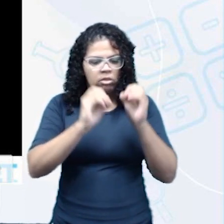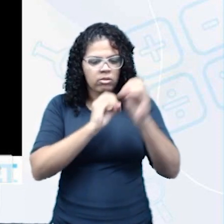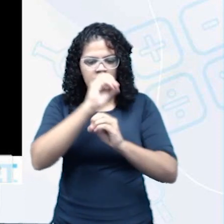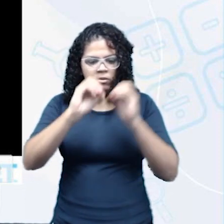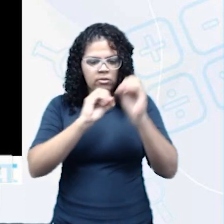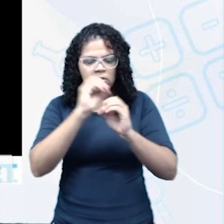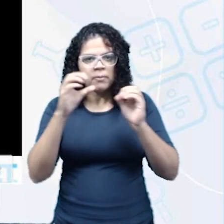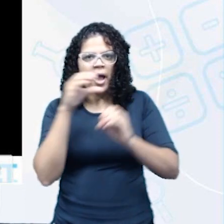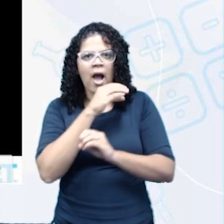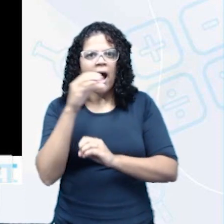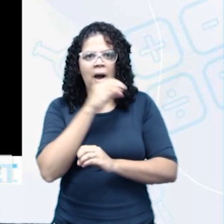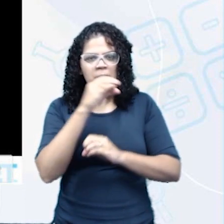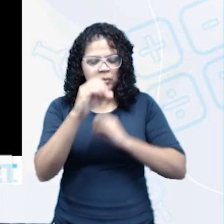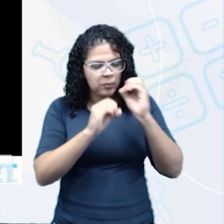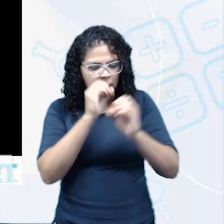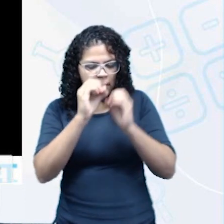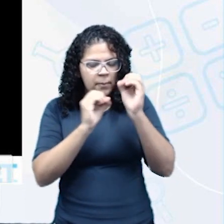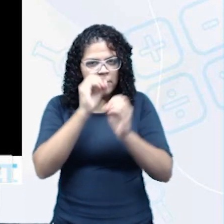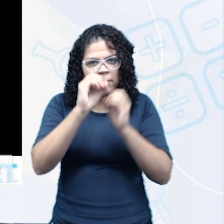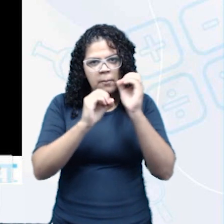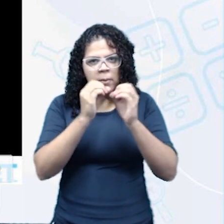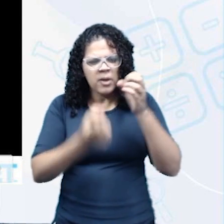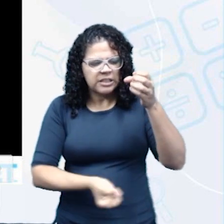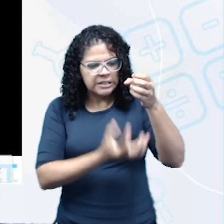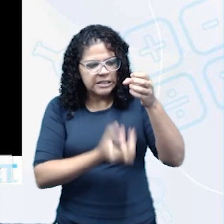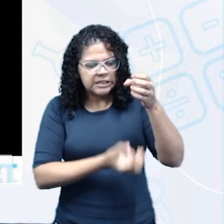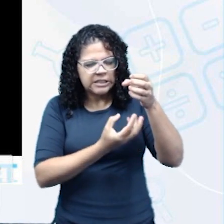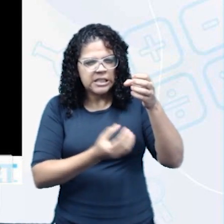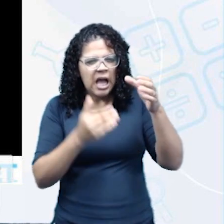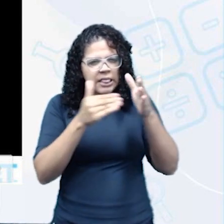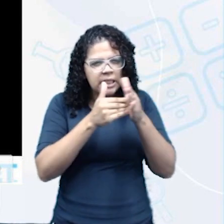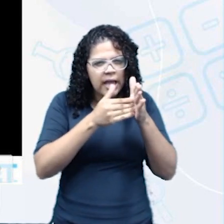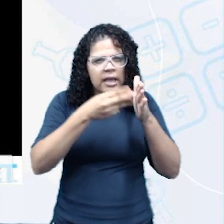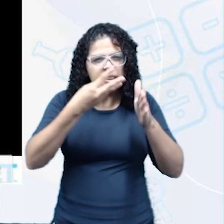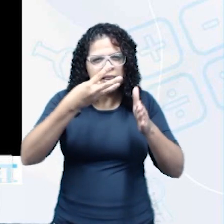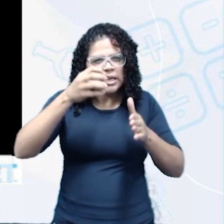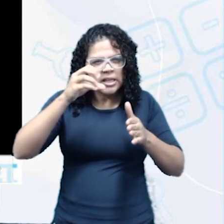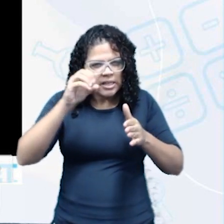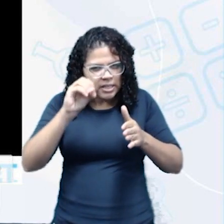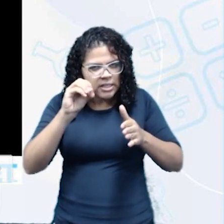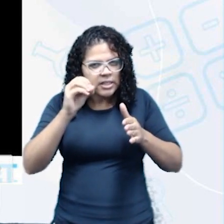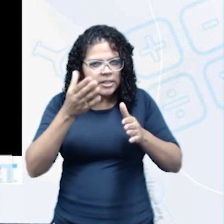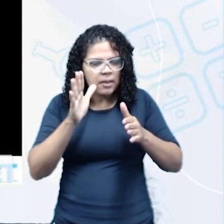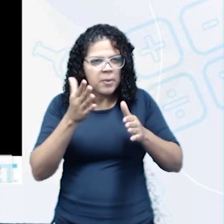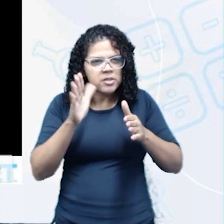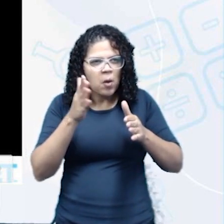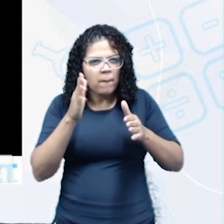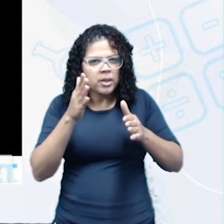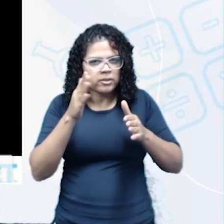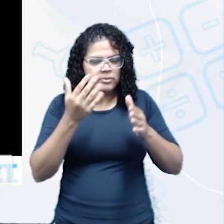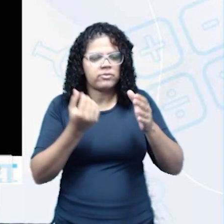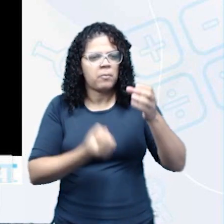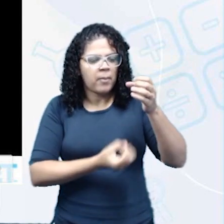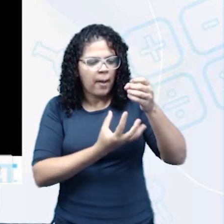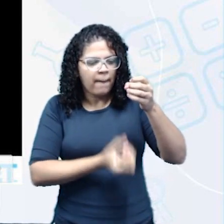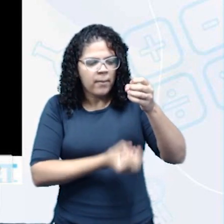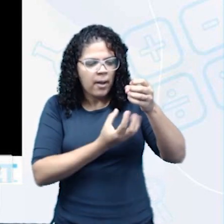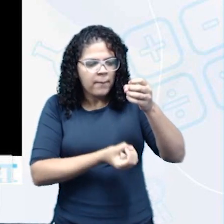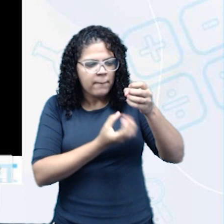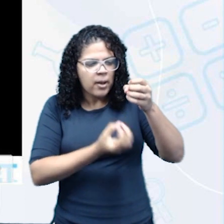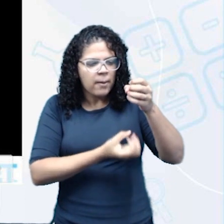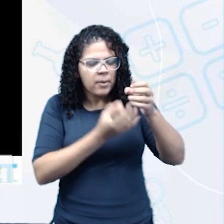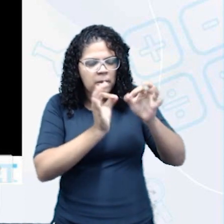certo? Então vamos aquecer ela até 30 graus, que é mais ou menos a temperatura ambiente. Como será que elas se